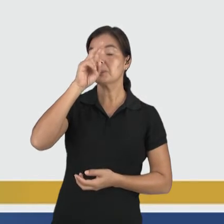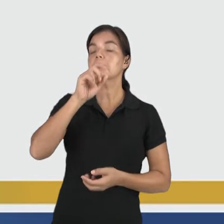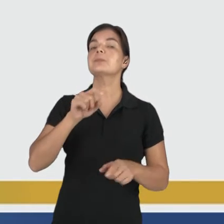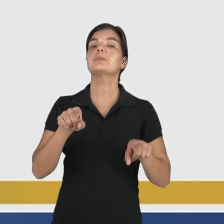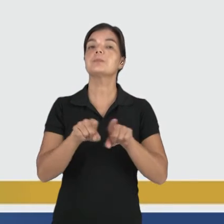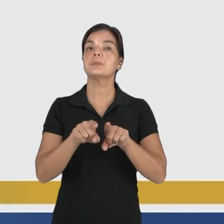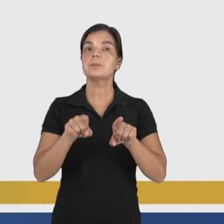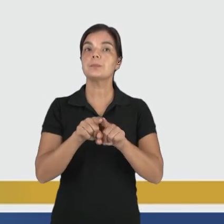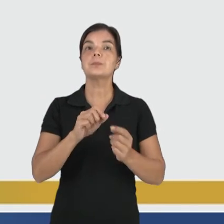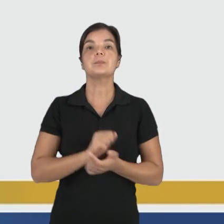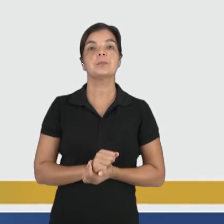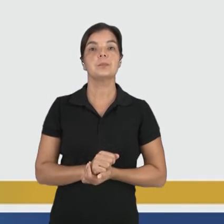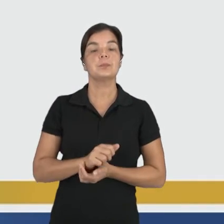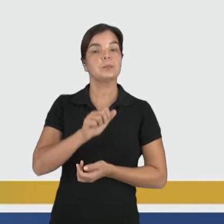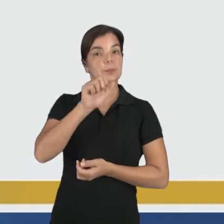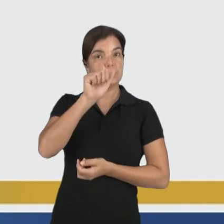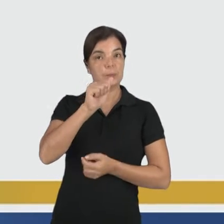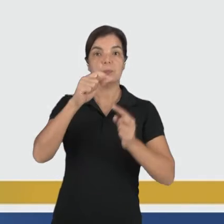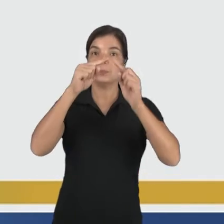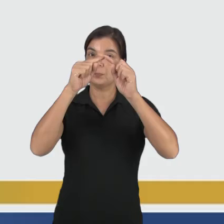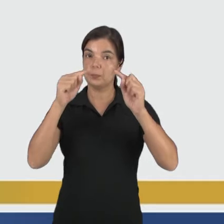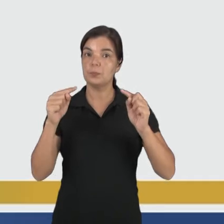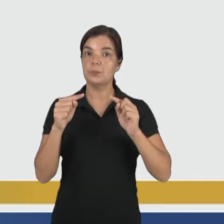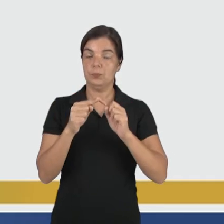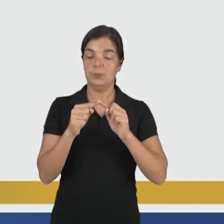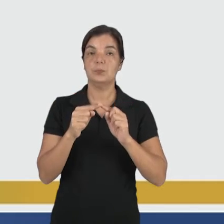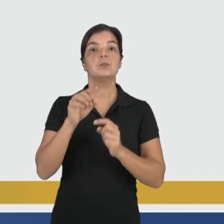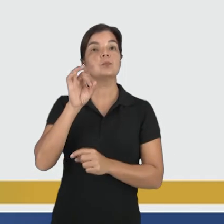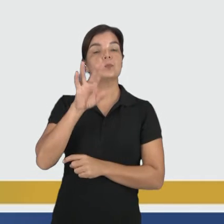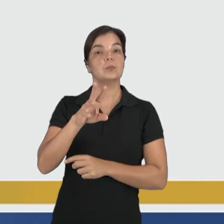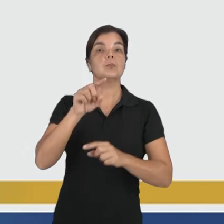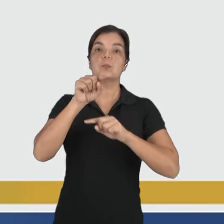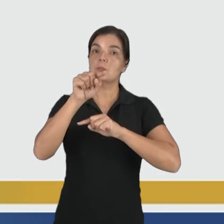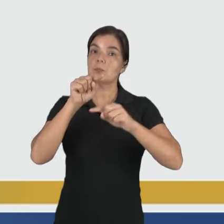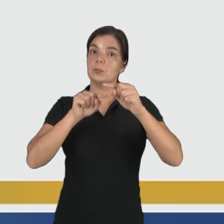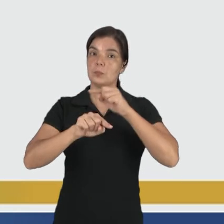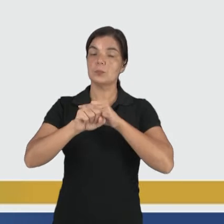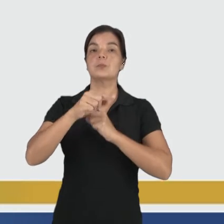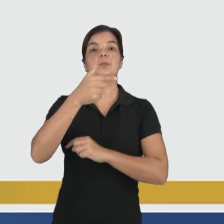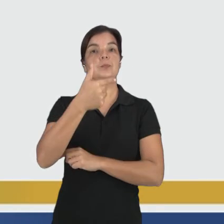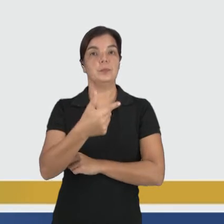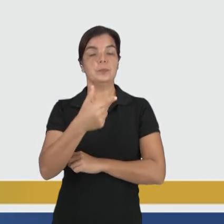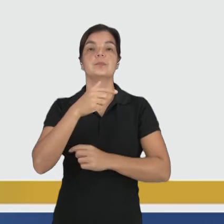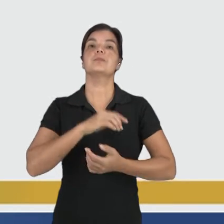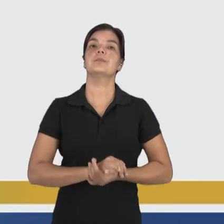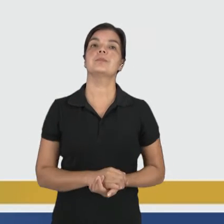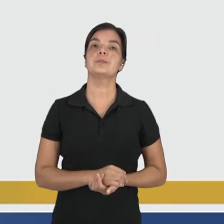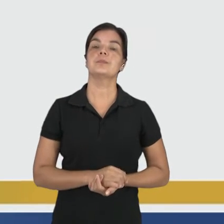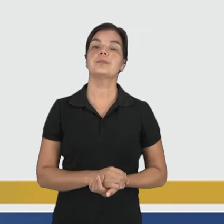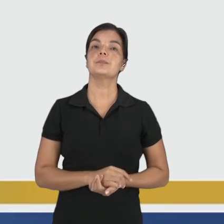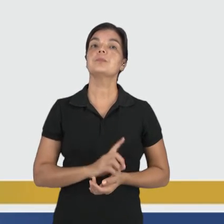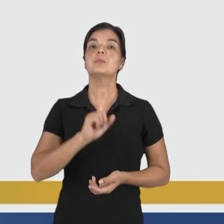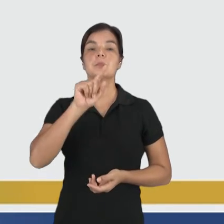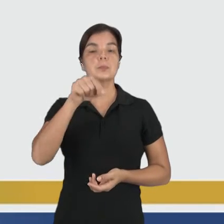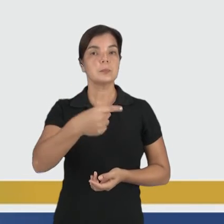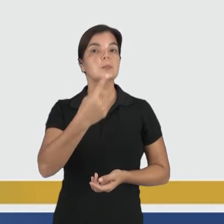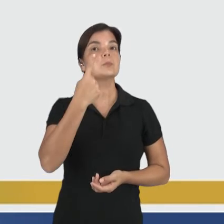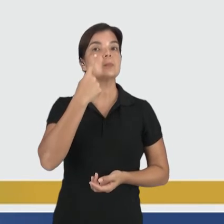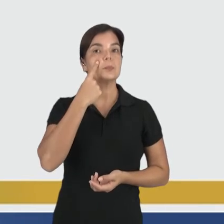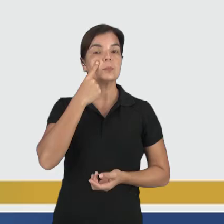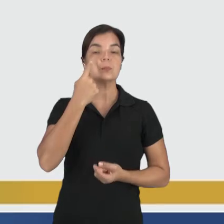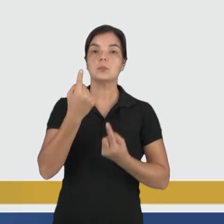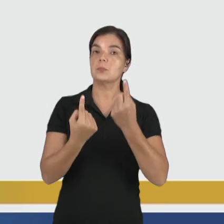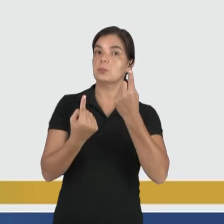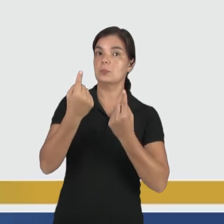pouco sobre a área do triângulo, né? Só que na área do triângulo era dividido para 2. E aí depois vocês podem até fazer a